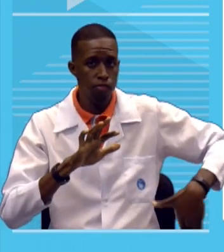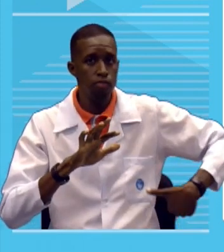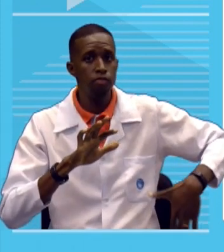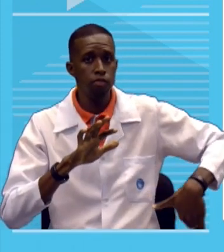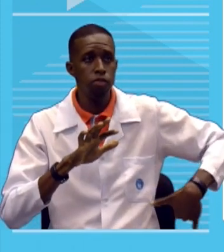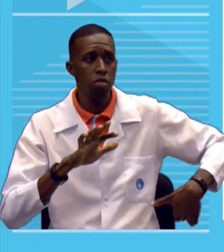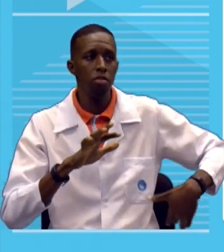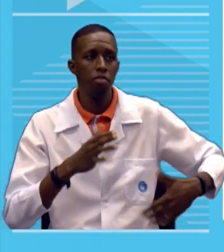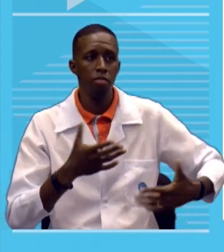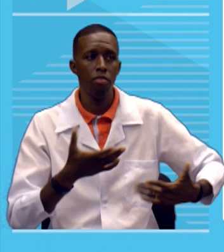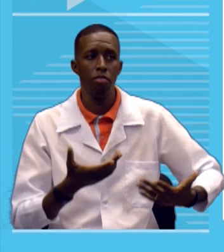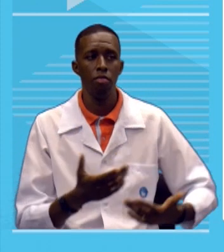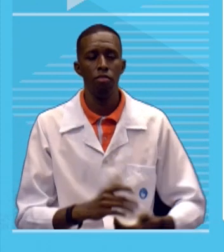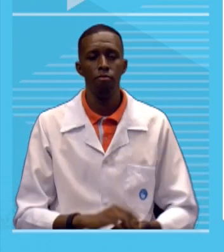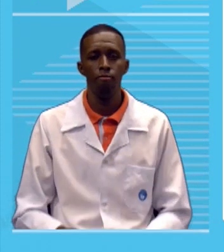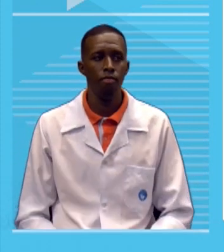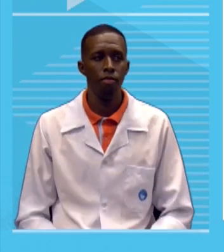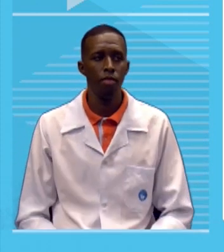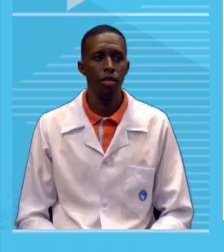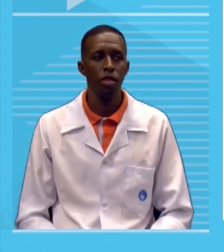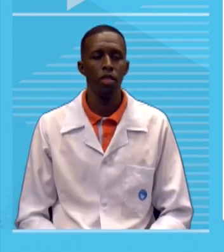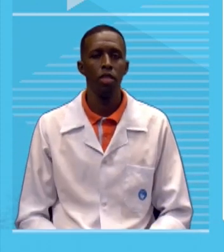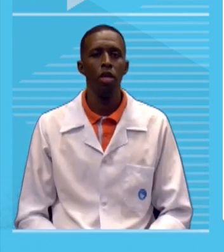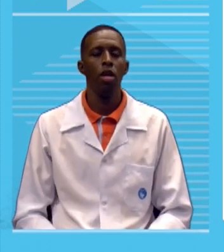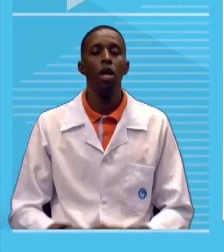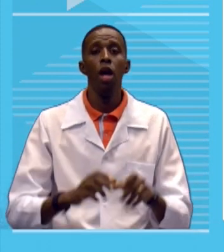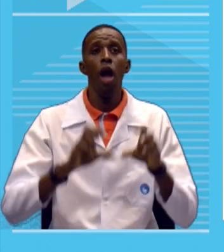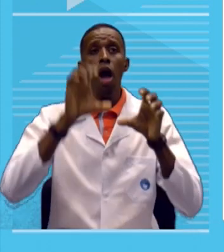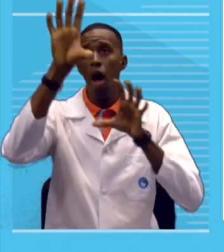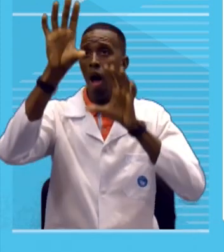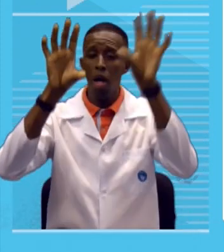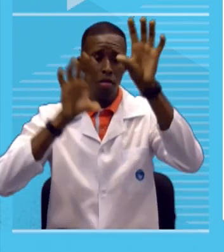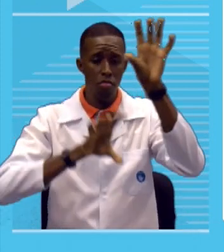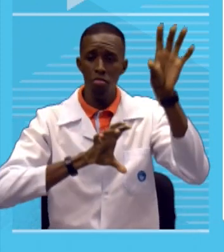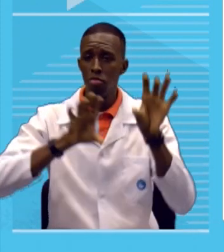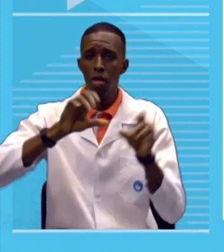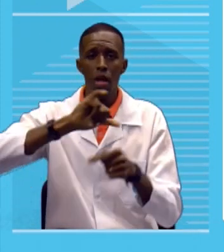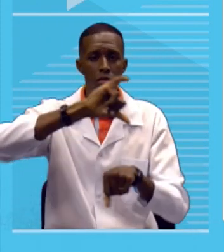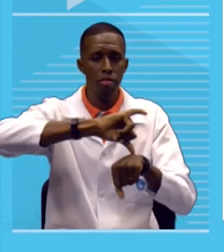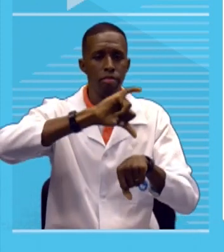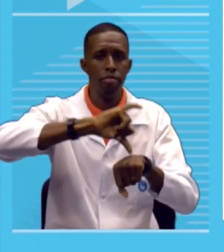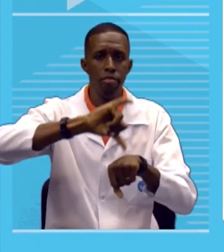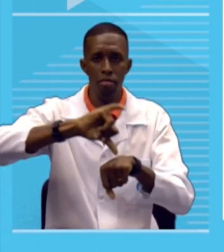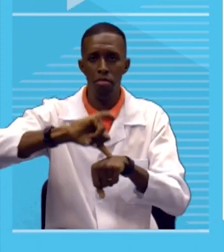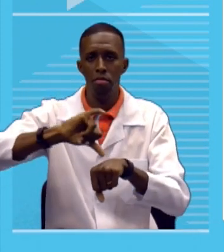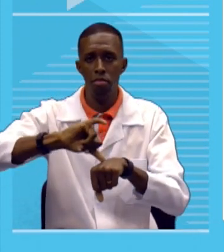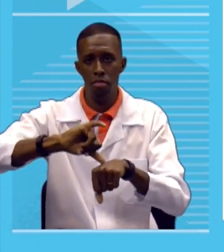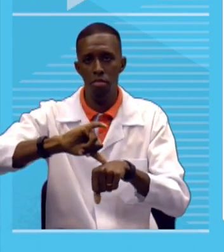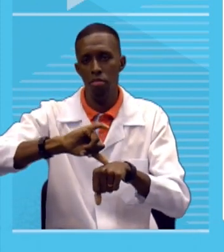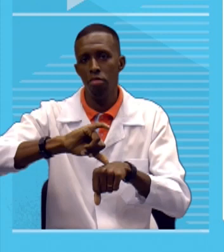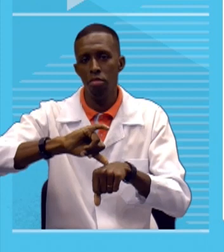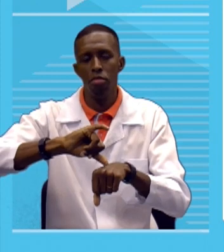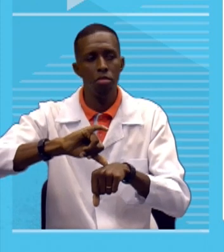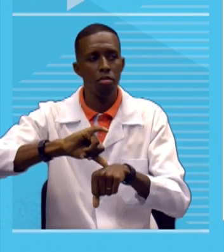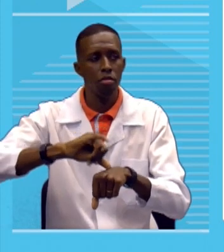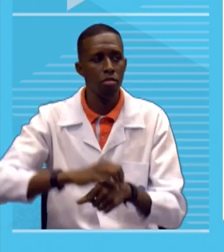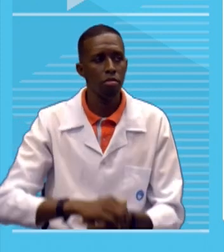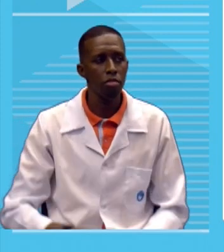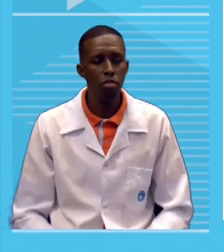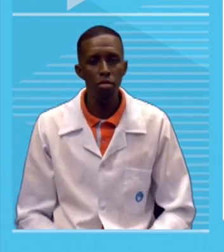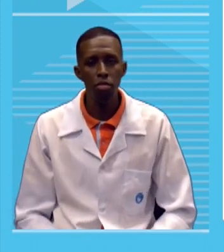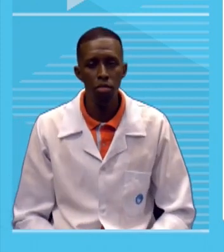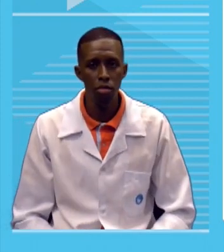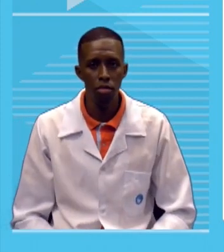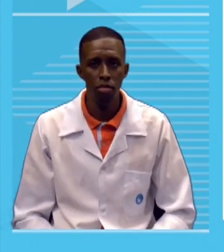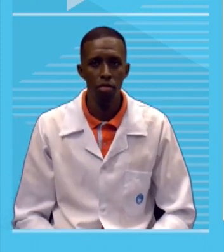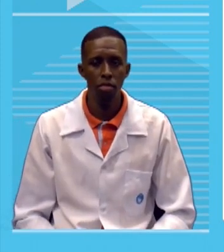que têm uma capacidade de atração restrita à região que estão localizadas, né? Então, a pessoa ela tá